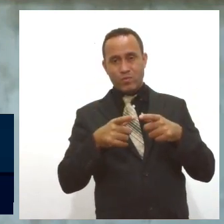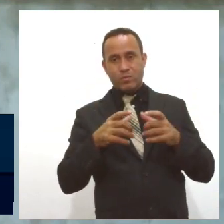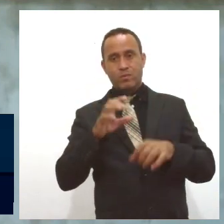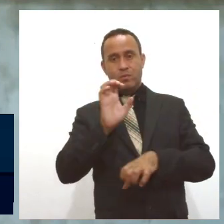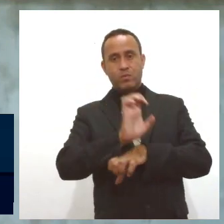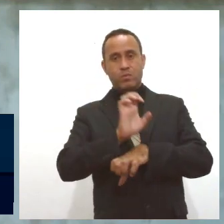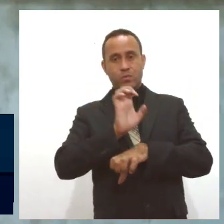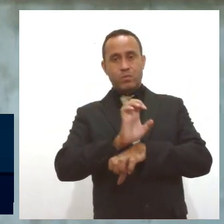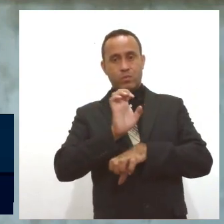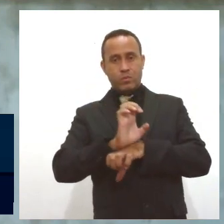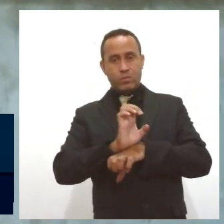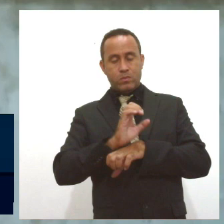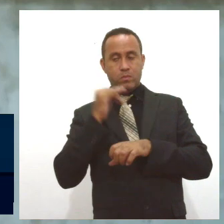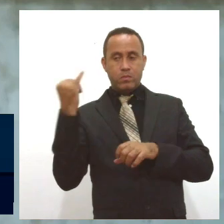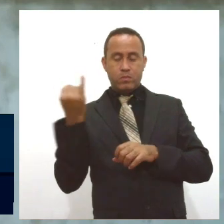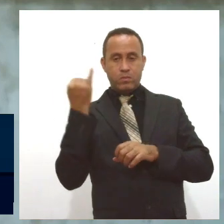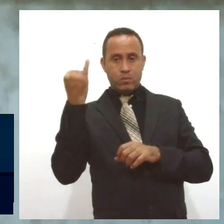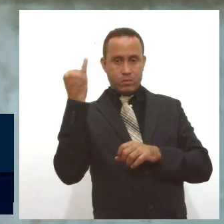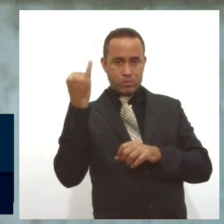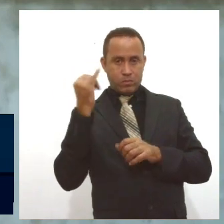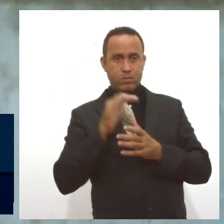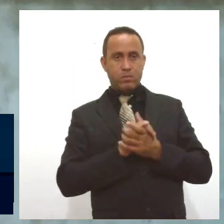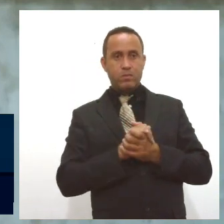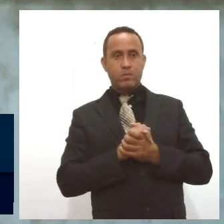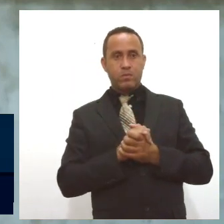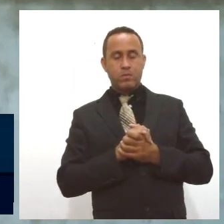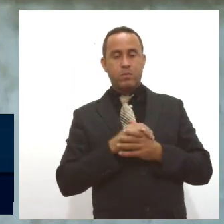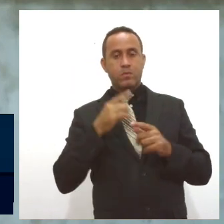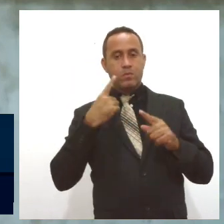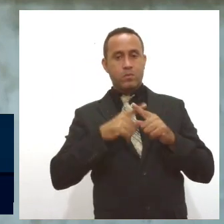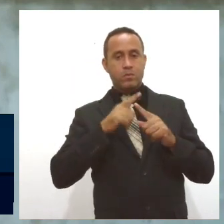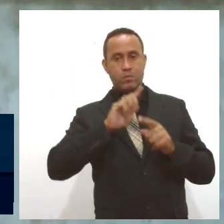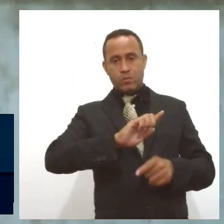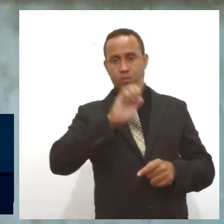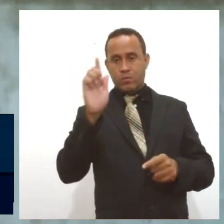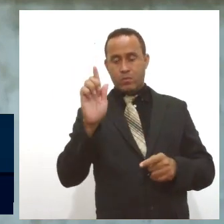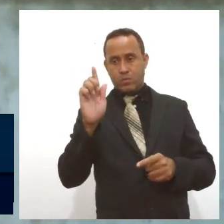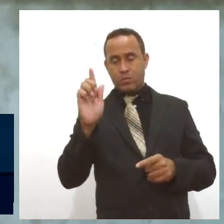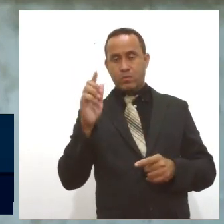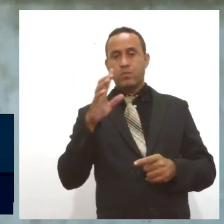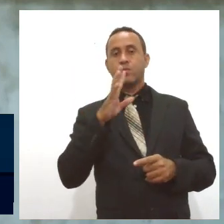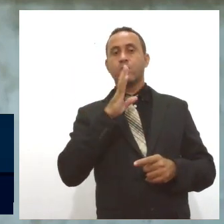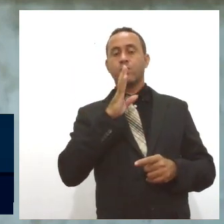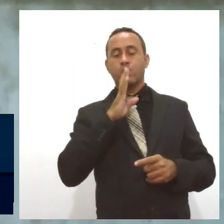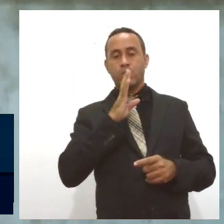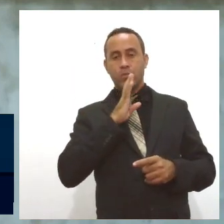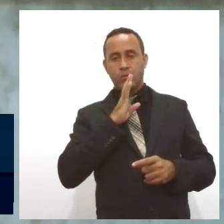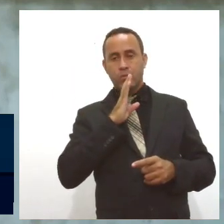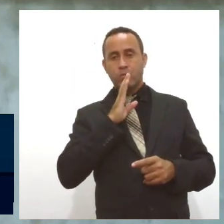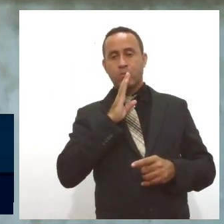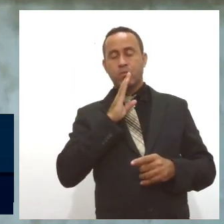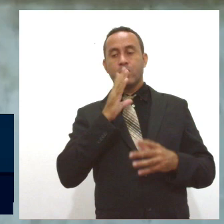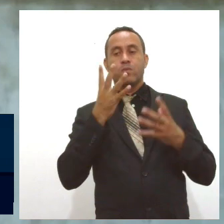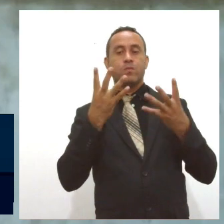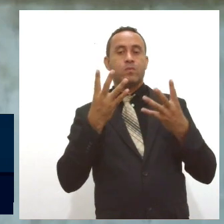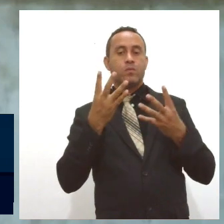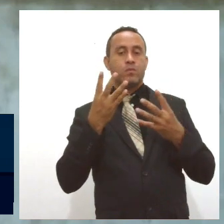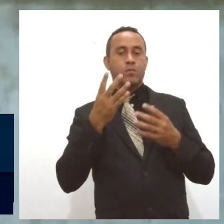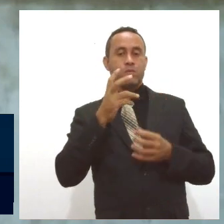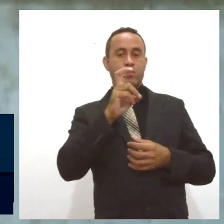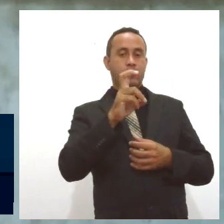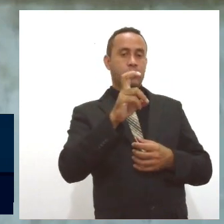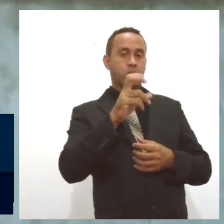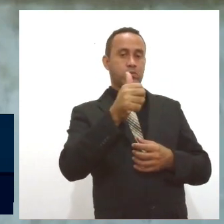muito importantes, porque para fazer gestão, não se consegue fazer gestão sem conhecimento, e houve a participação de cerca de